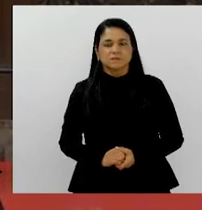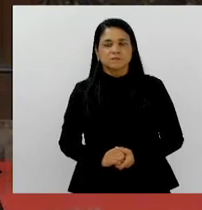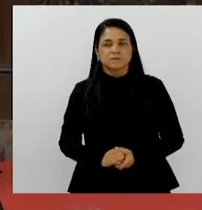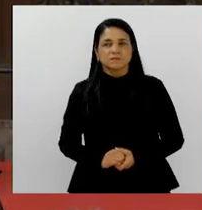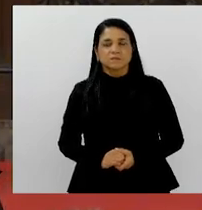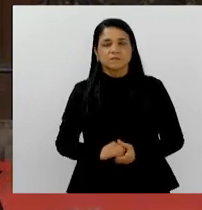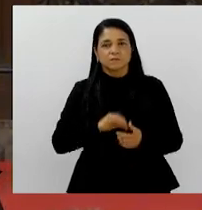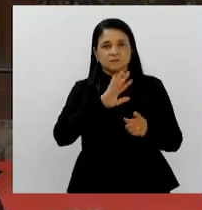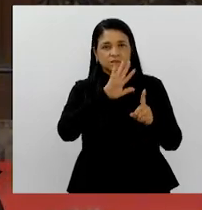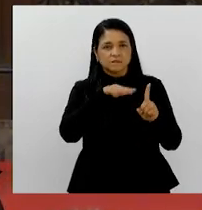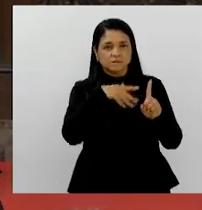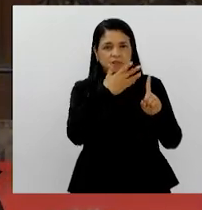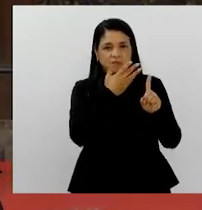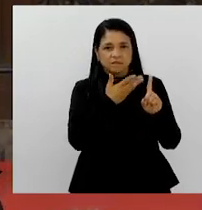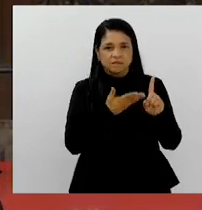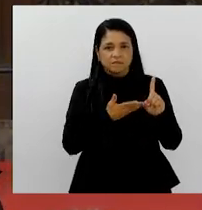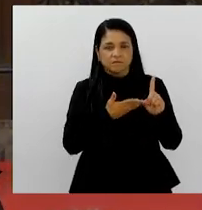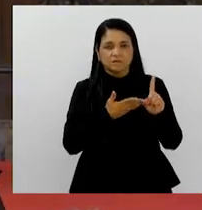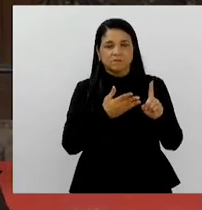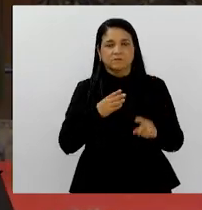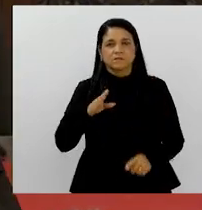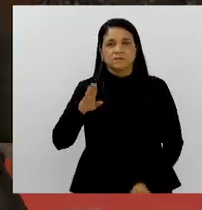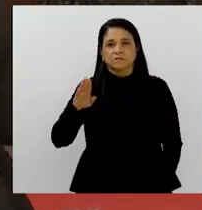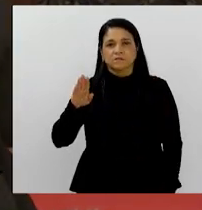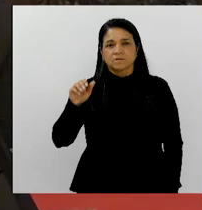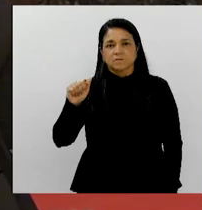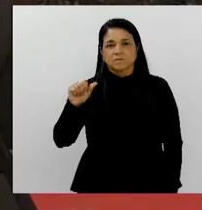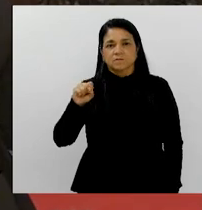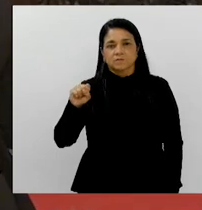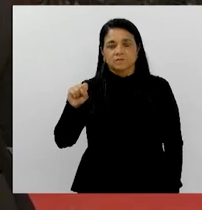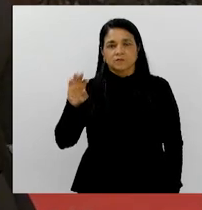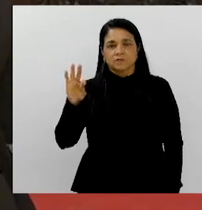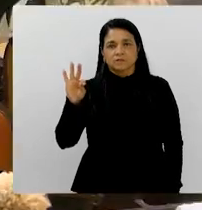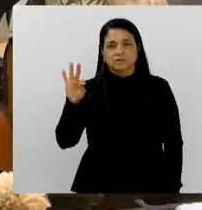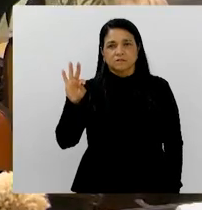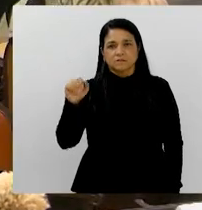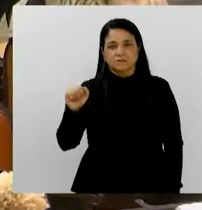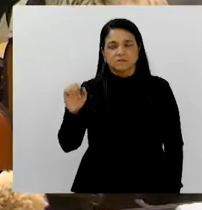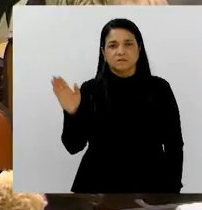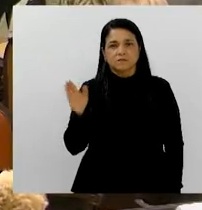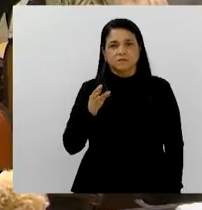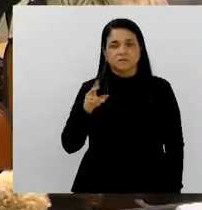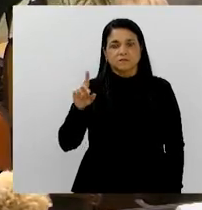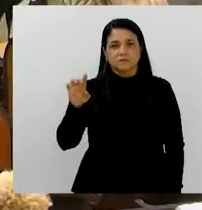próximo agraciado. Basta ter princípios.